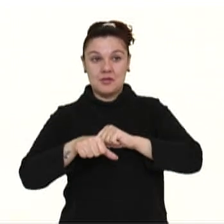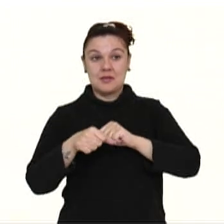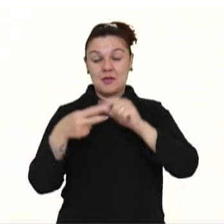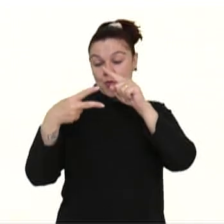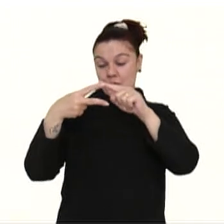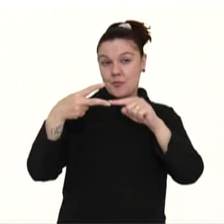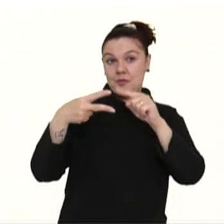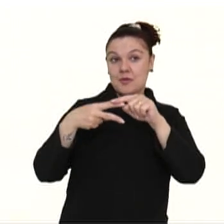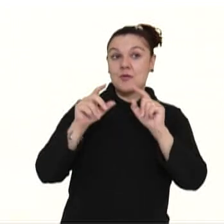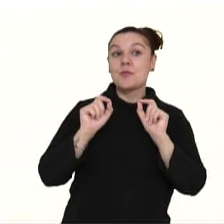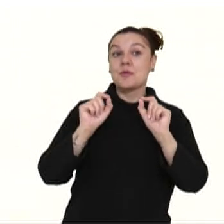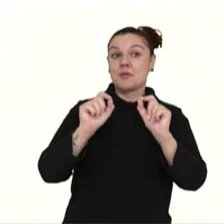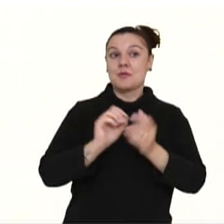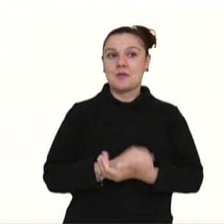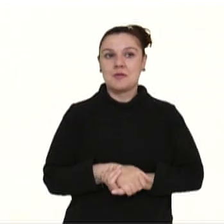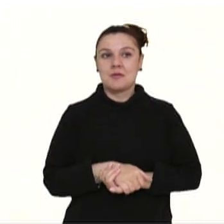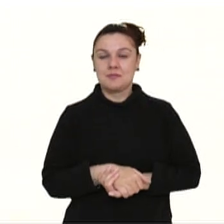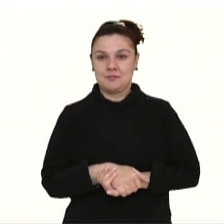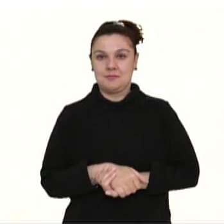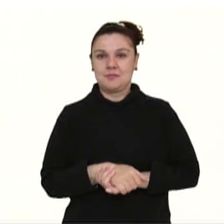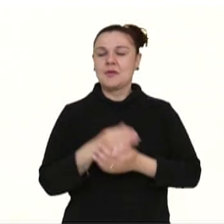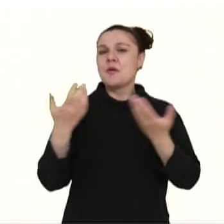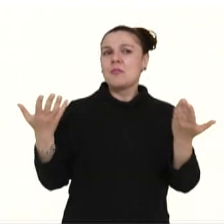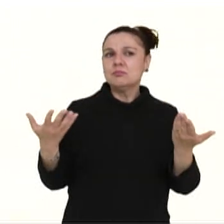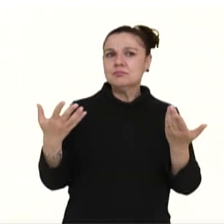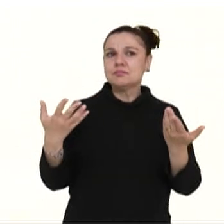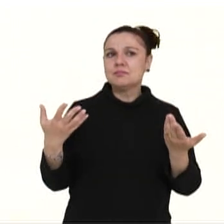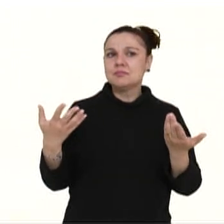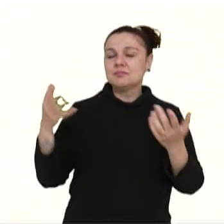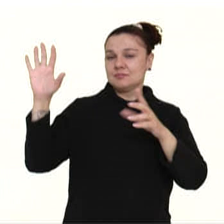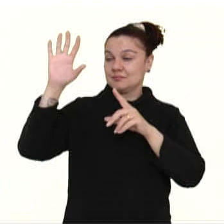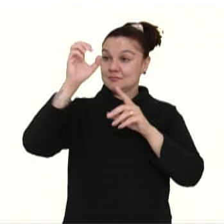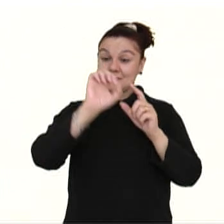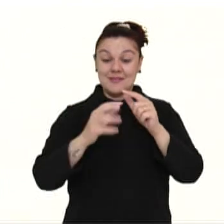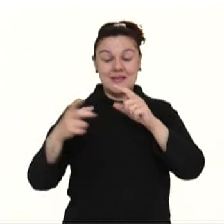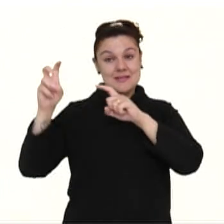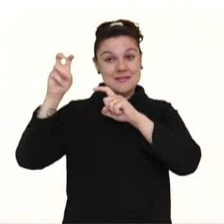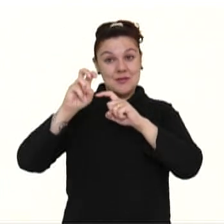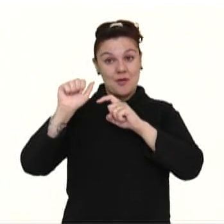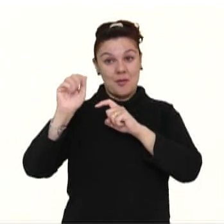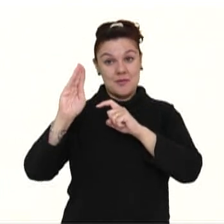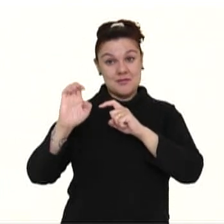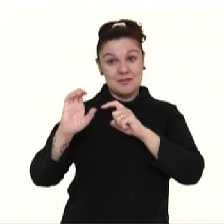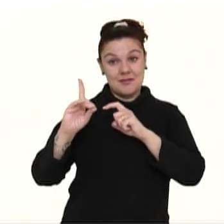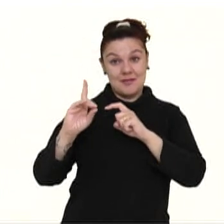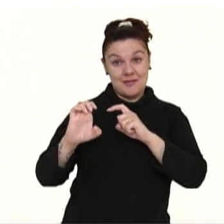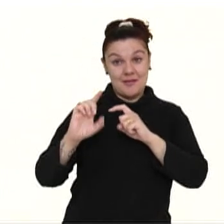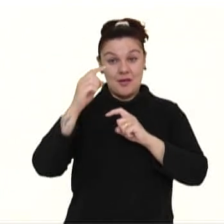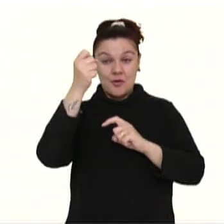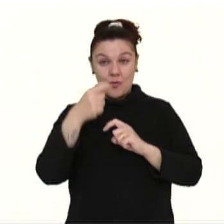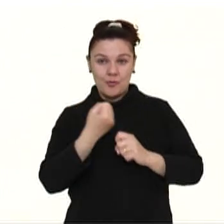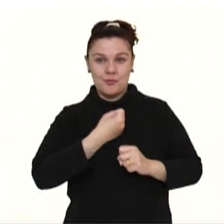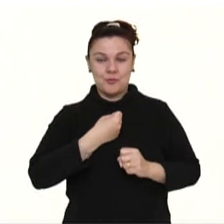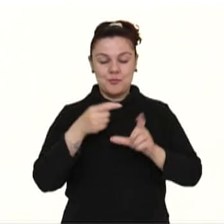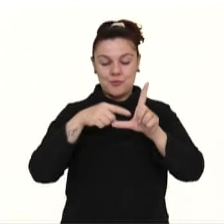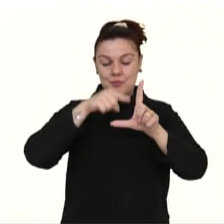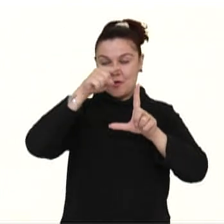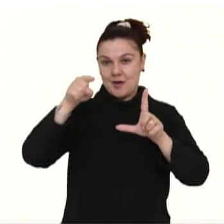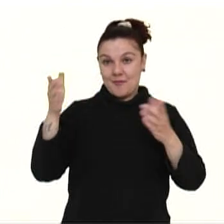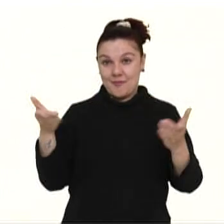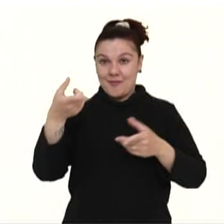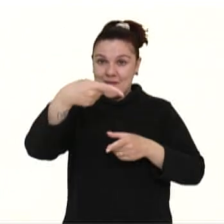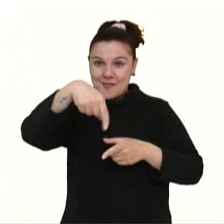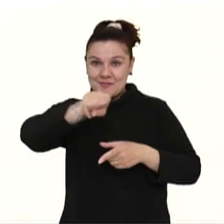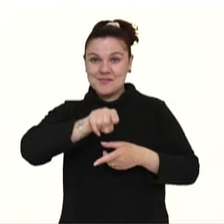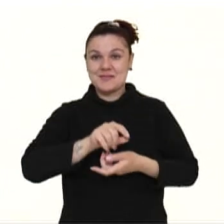gráficos indicam que. Então, ele quer saber o que está correto dentro dos números ali representados naqueles gráficos. Agora é com